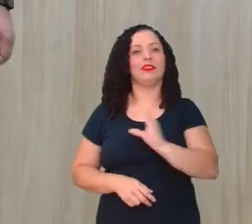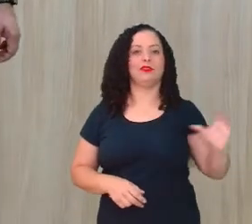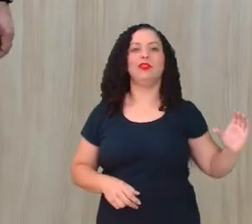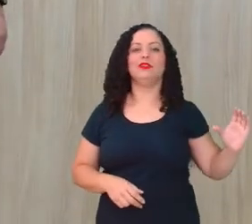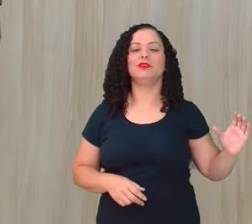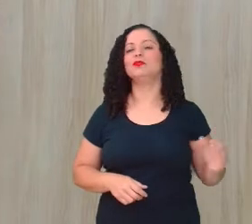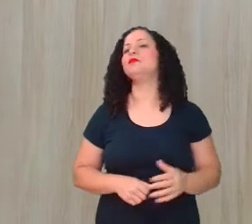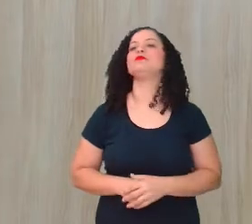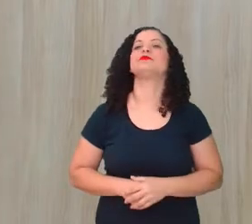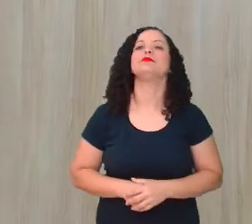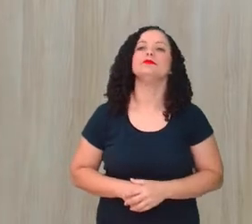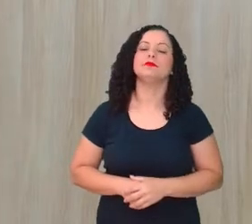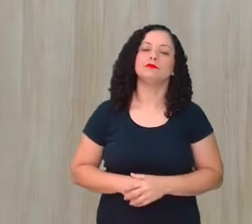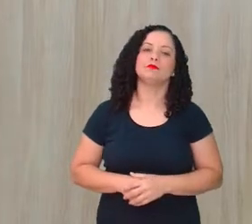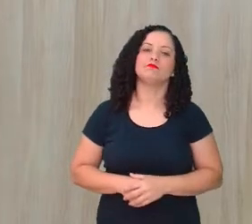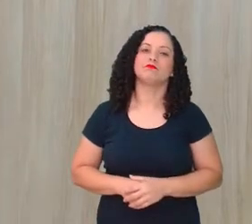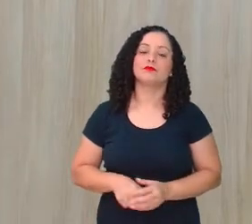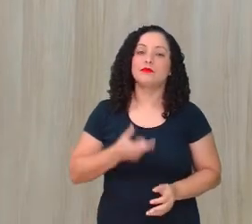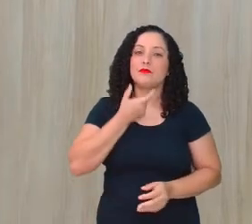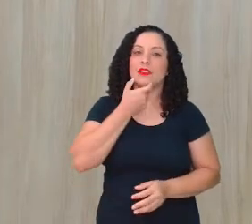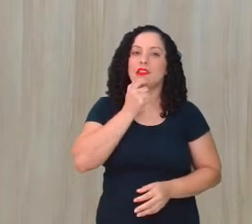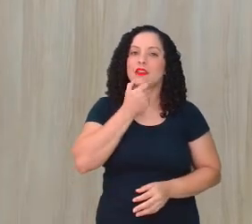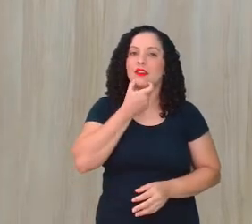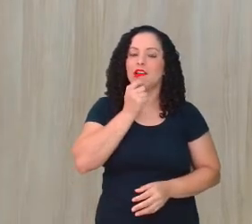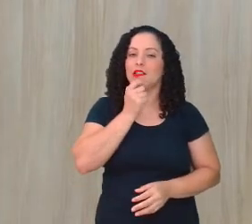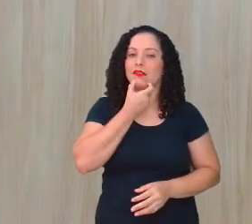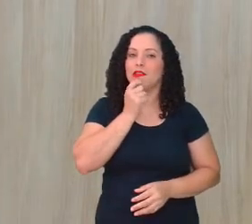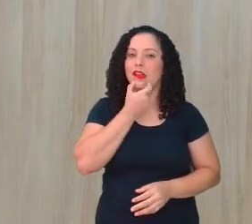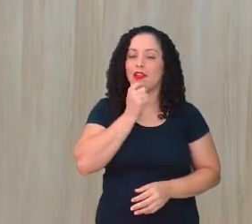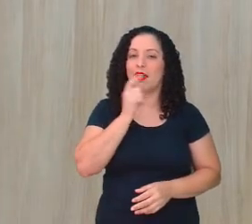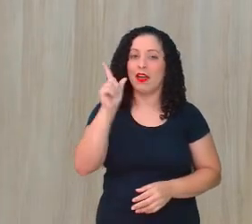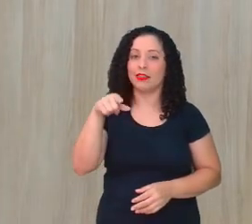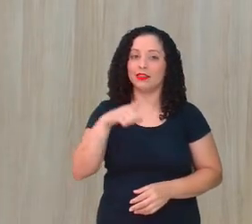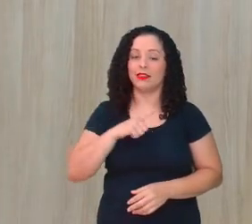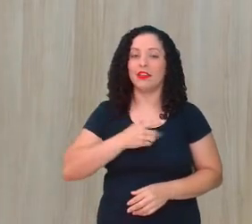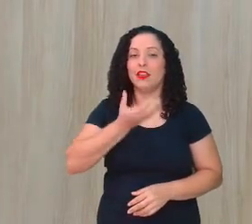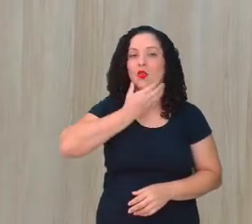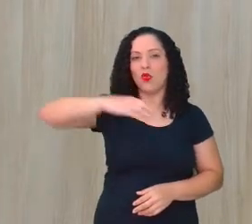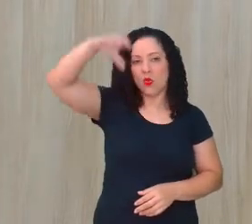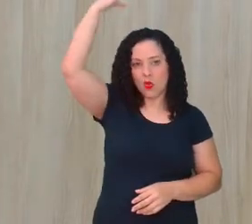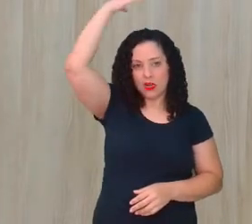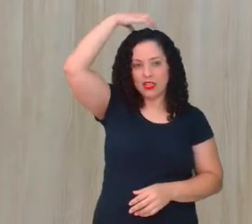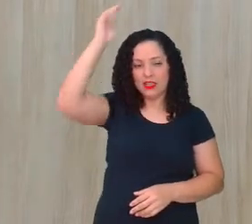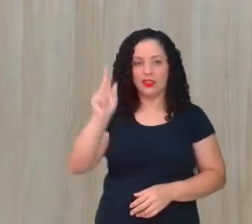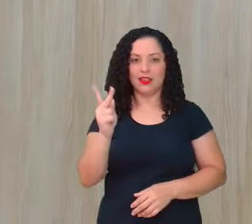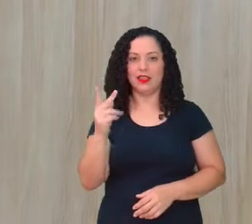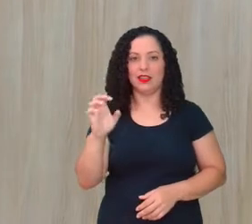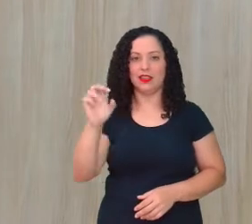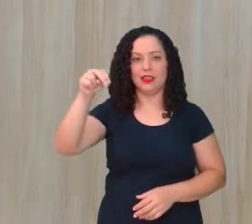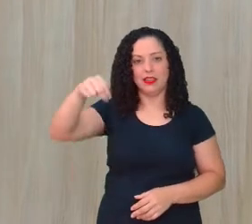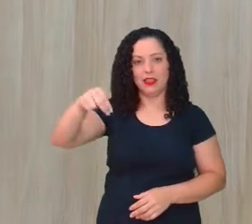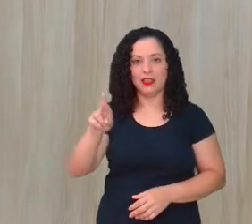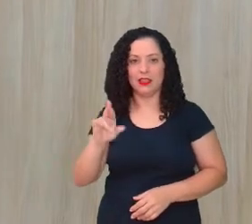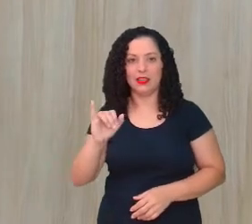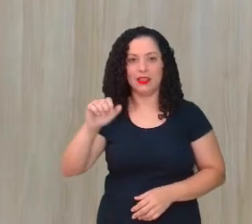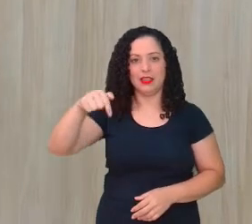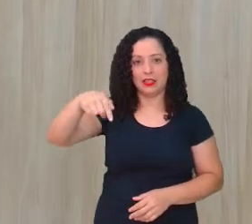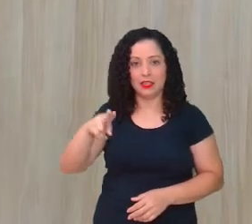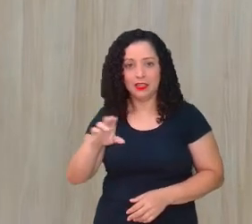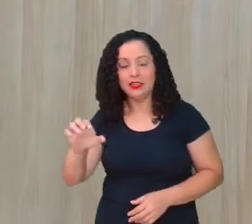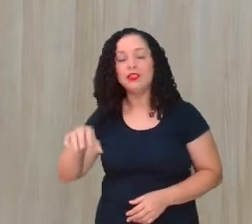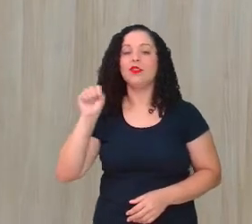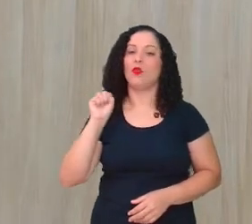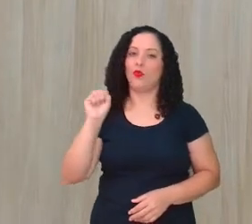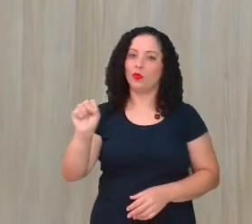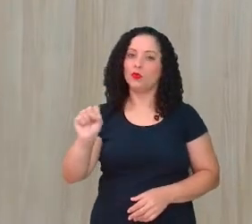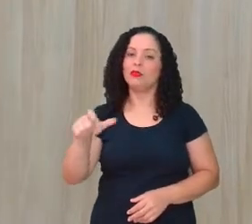na Inglaterra, o rei Henrique VIII, certo? Ele vai ter um atrito ali